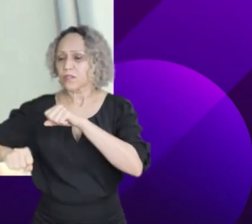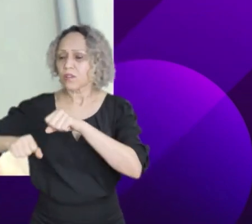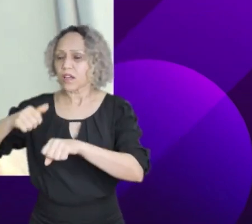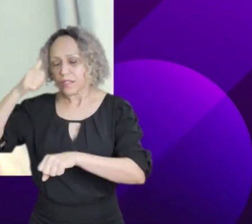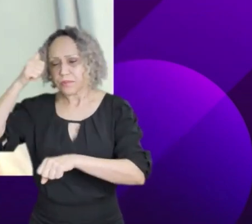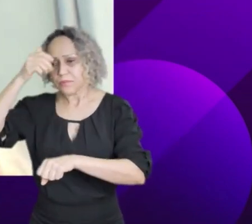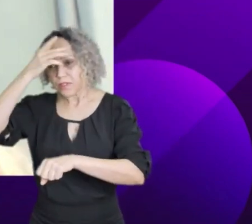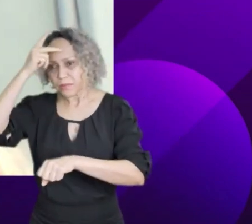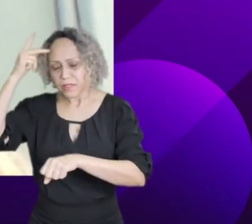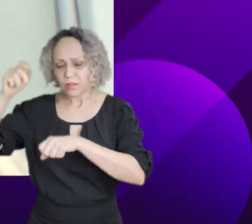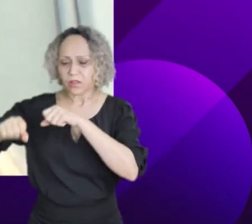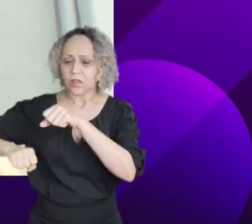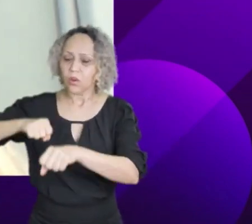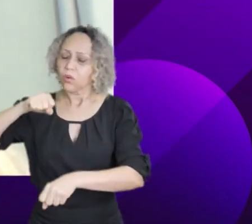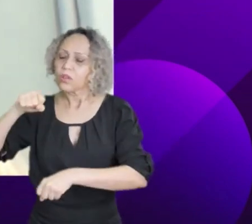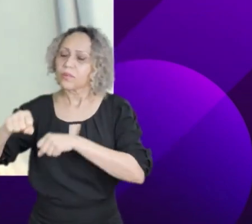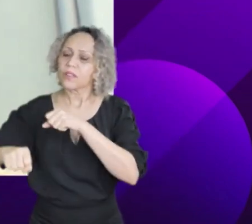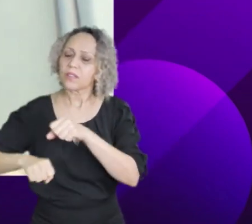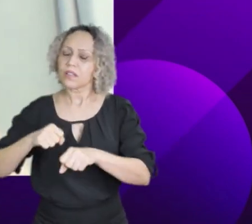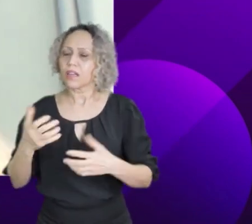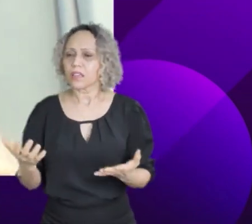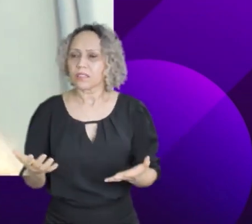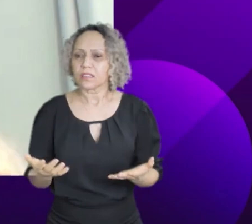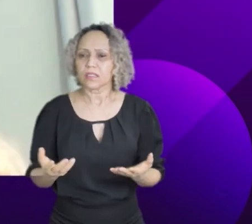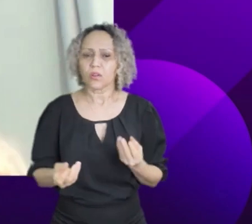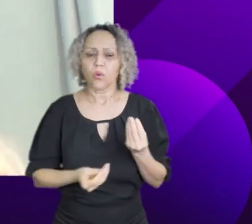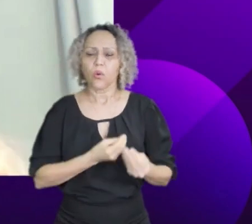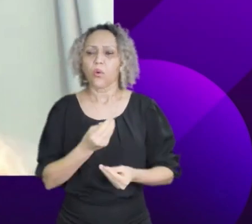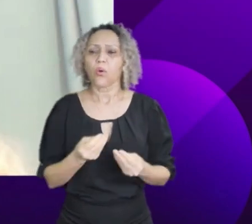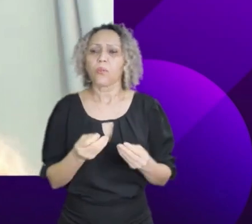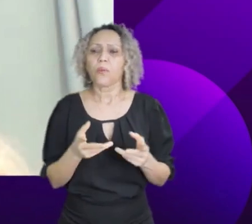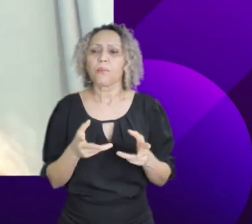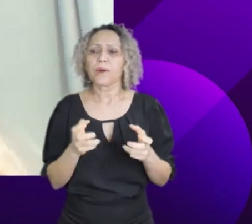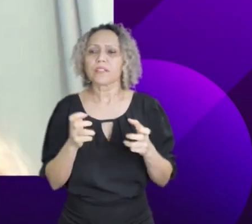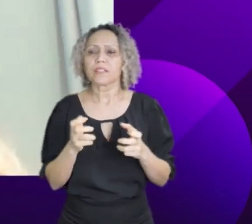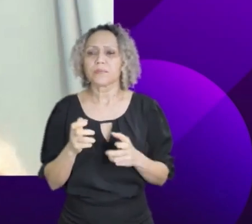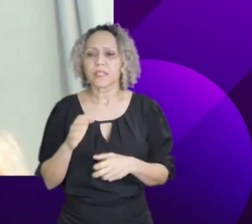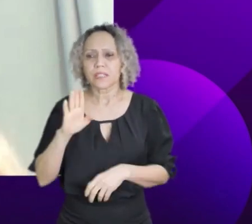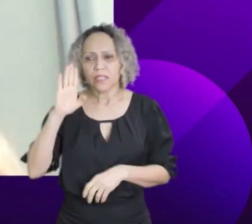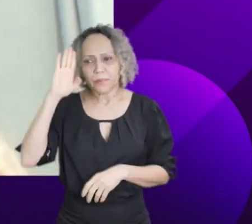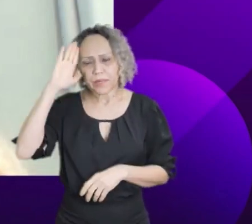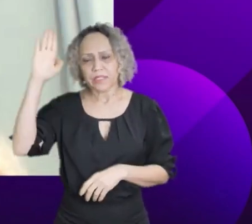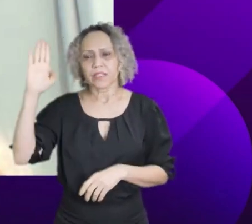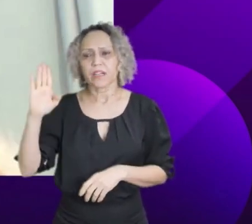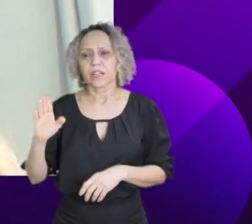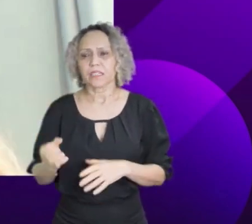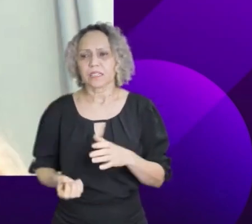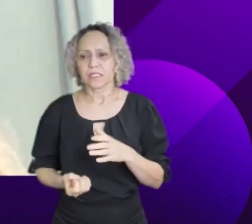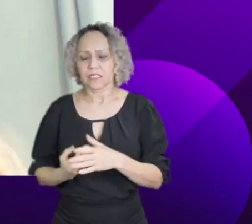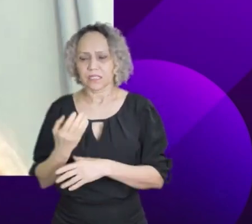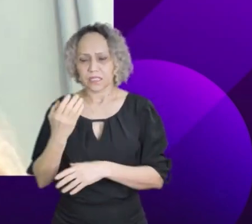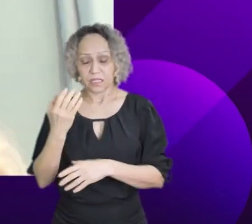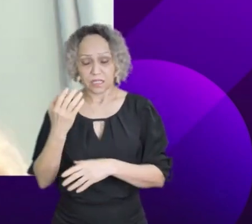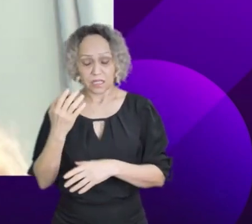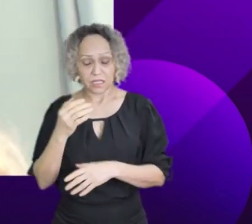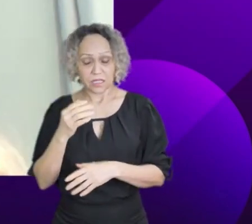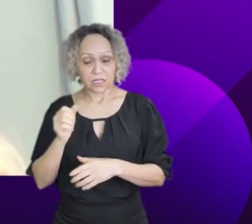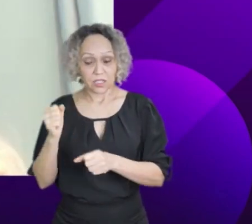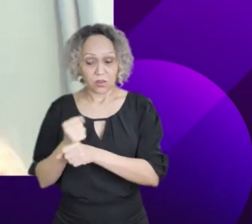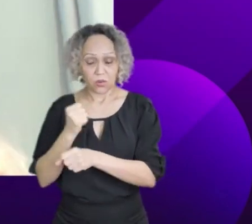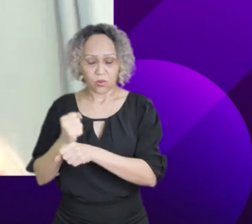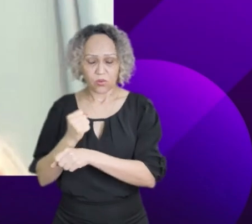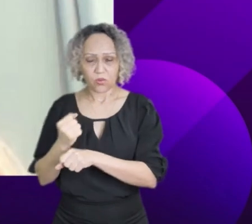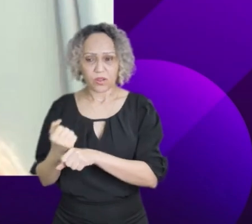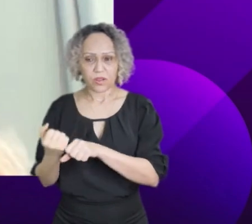Então, como perceber qual é a prioridade de instalação desses equipamentos?